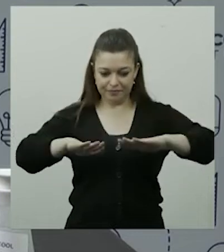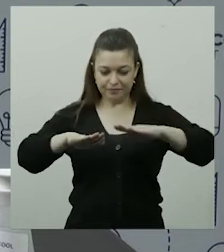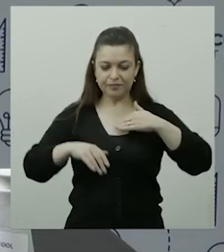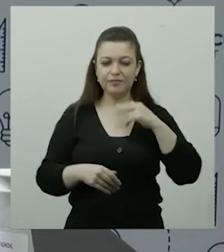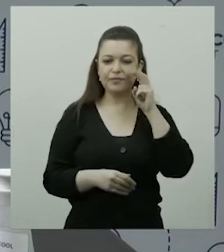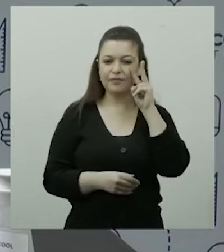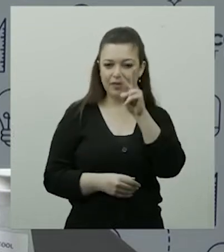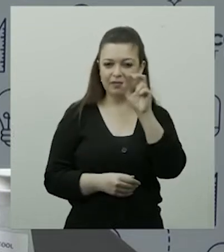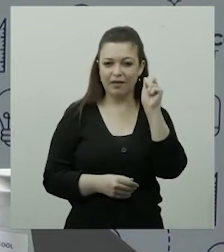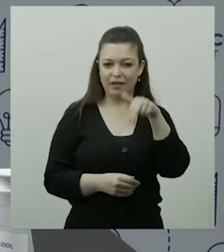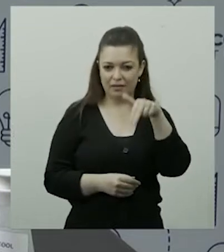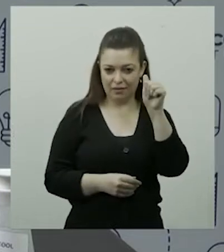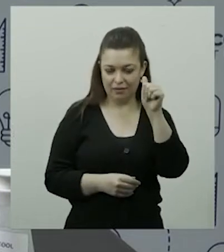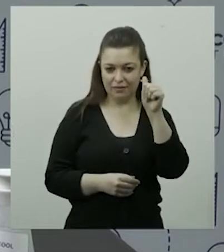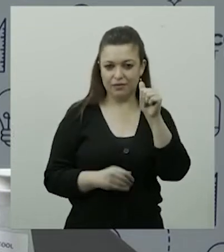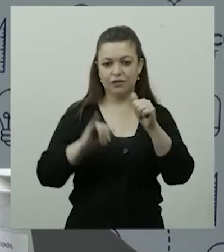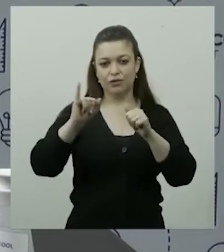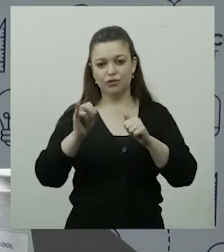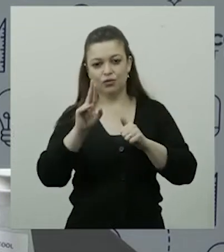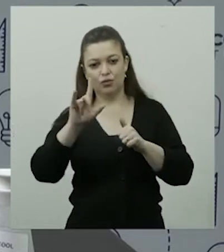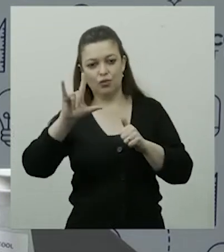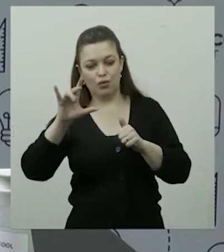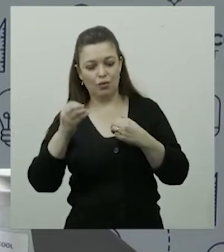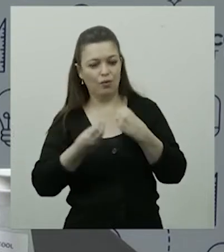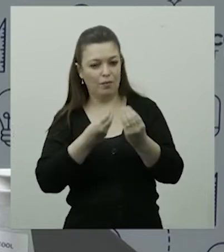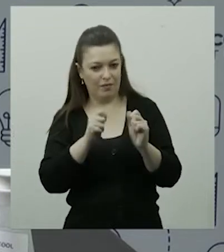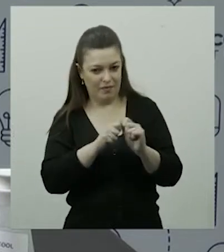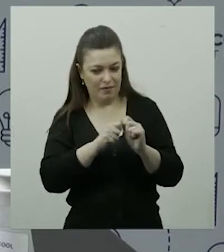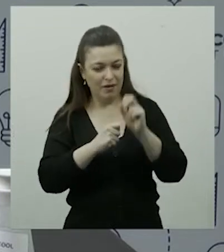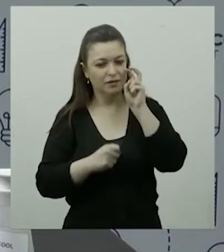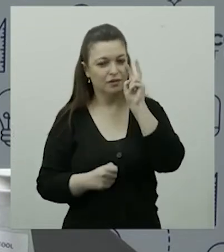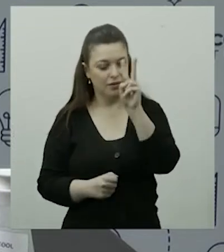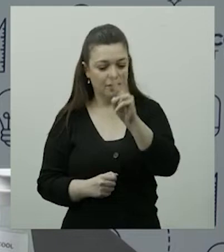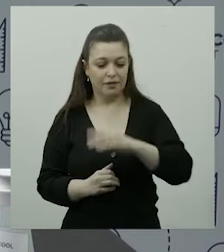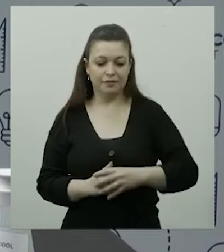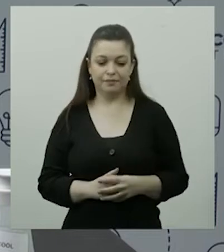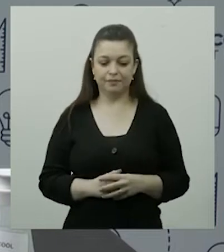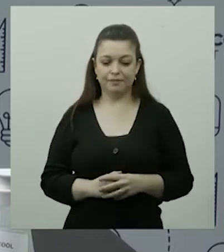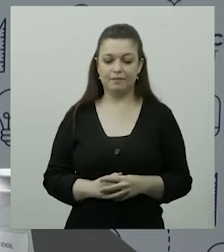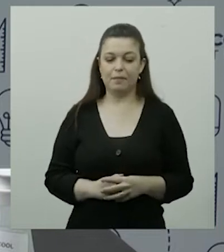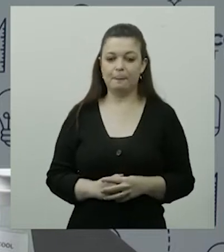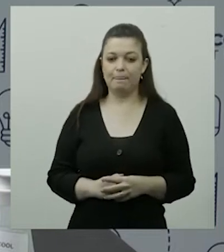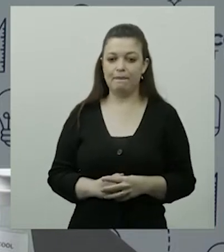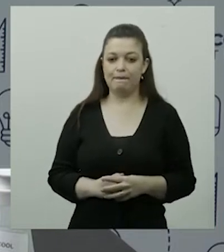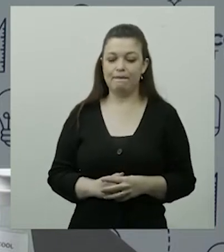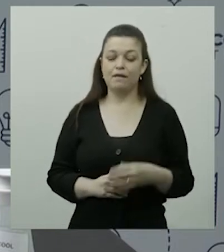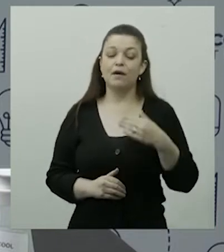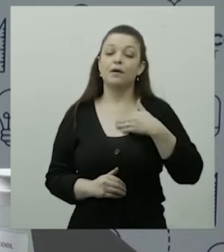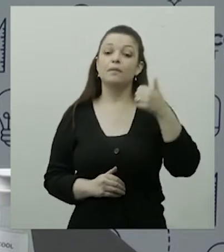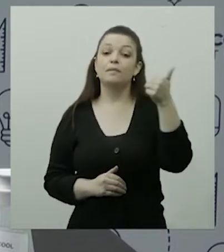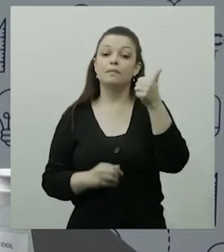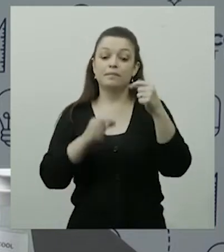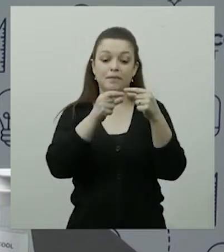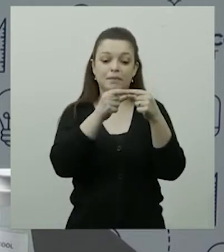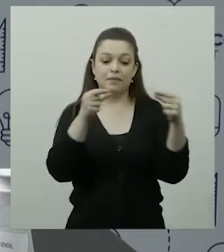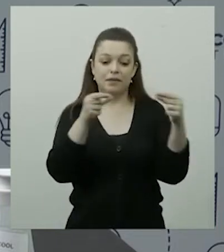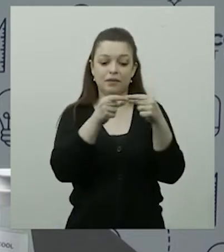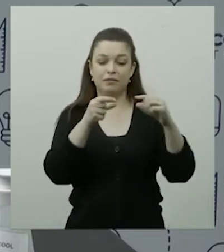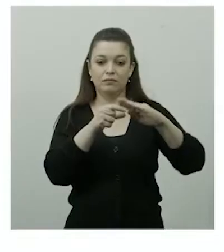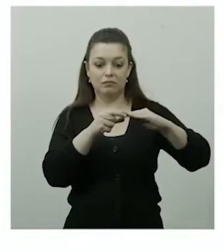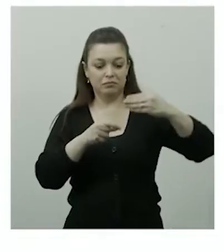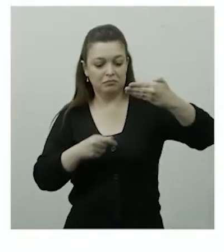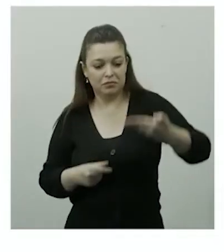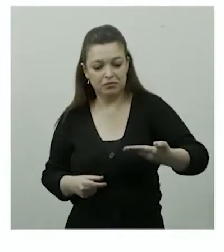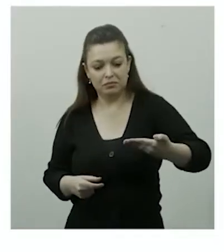da Ana e do Júlio? Prestem atenção. A primeira peça do jogo deles tinha o 3